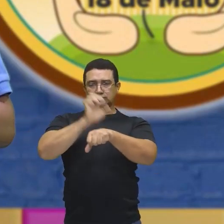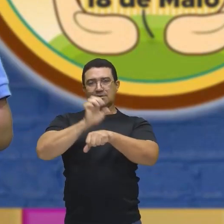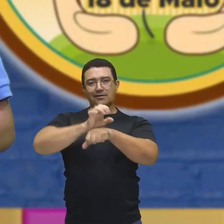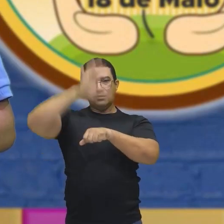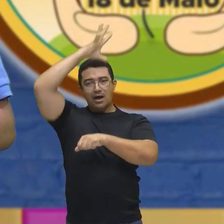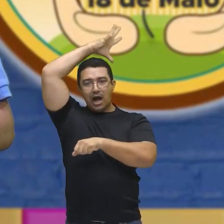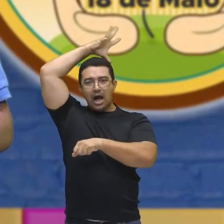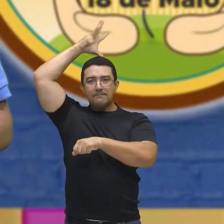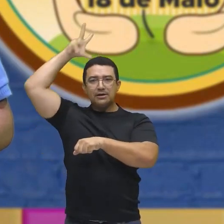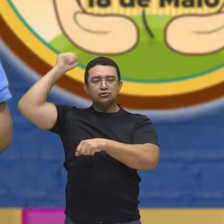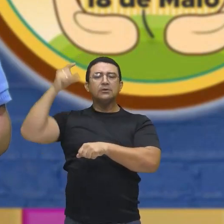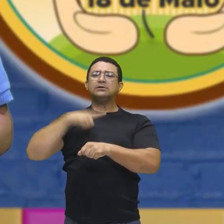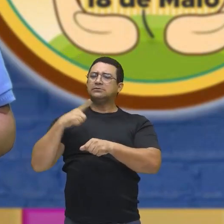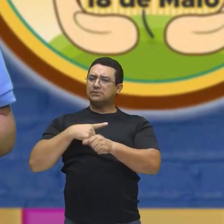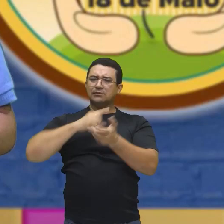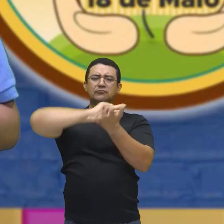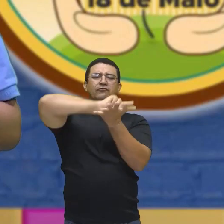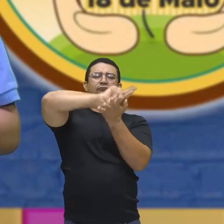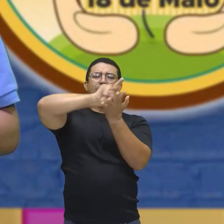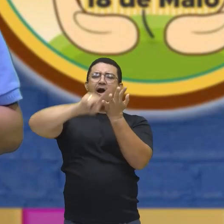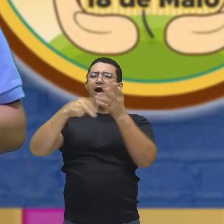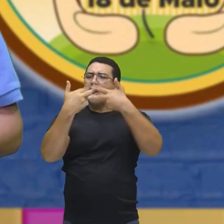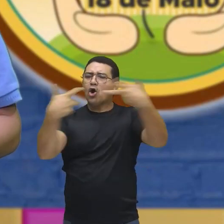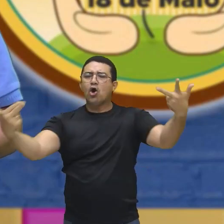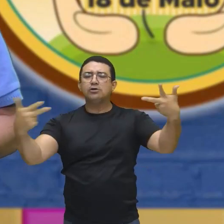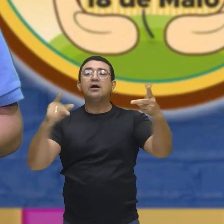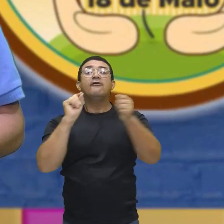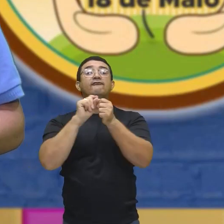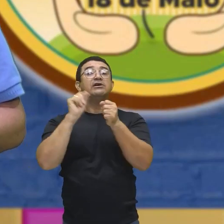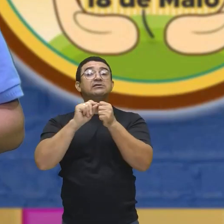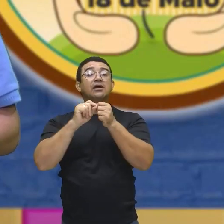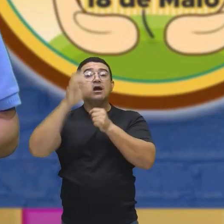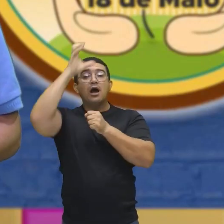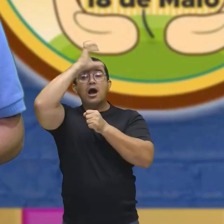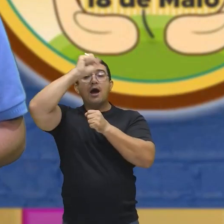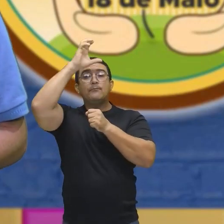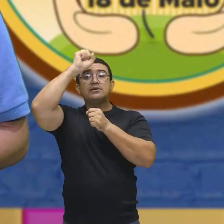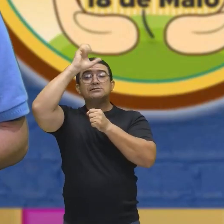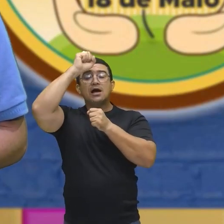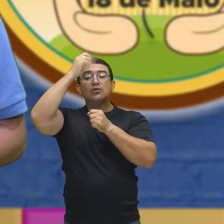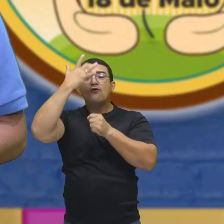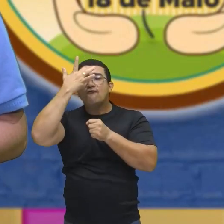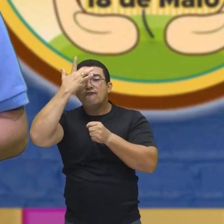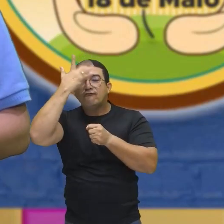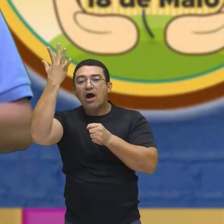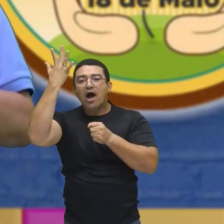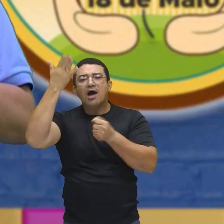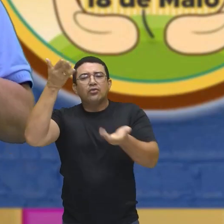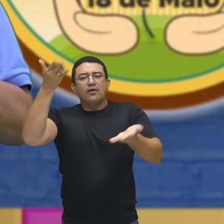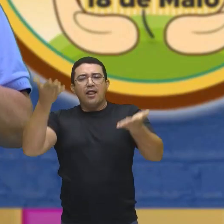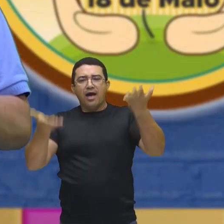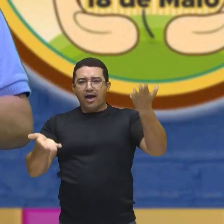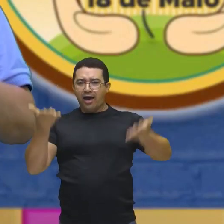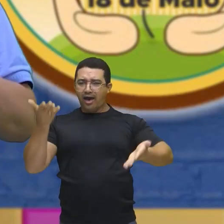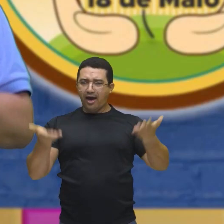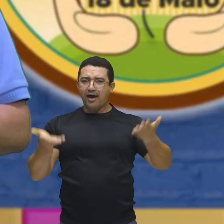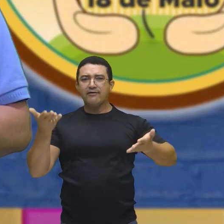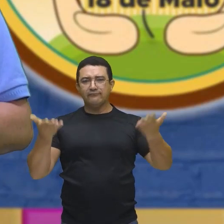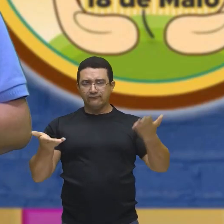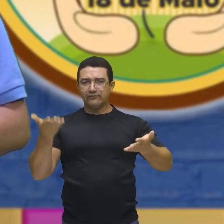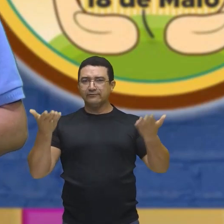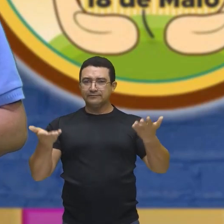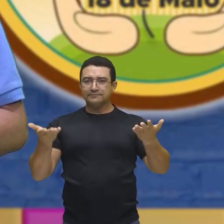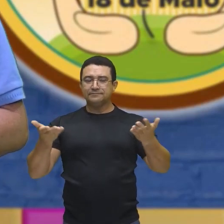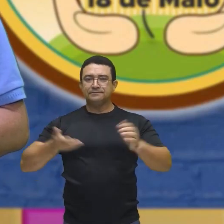coisas para fazer o nosso aprendizado se tornar leve. E por isso nós trouxemos hoje a questão dessa